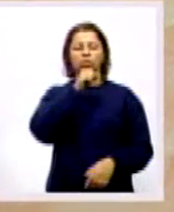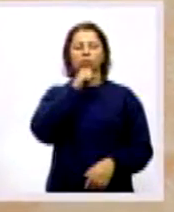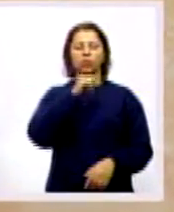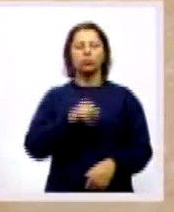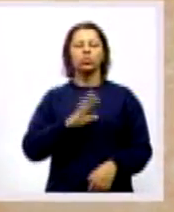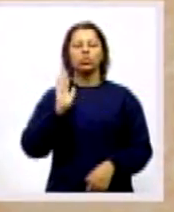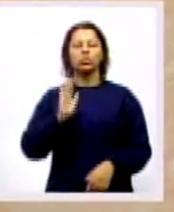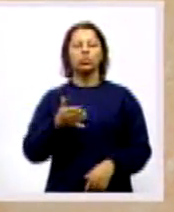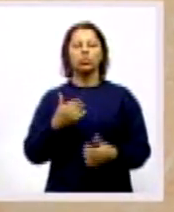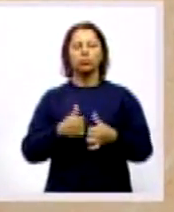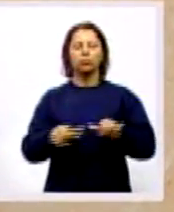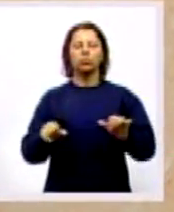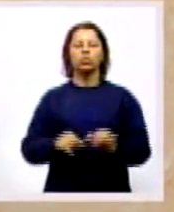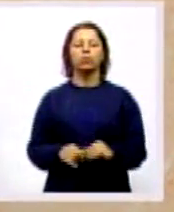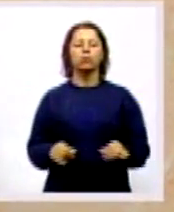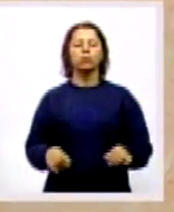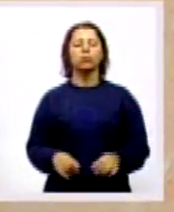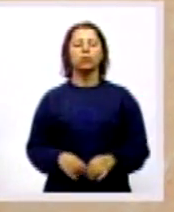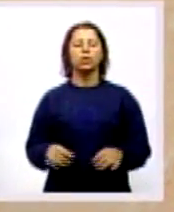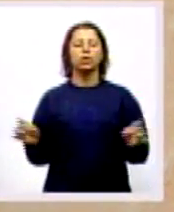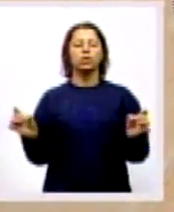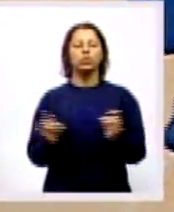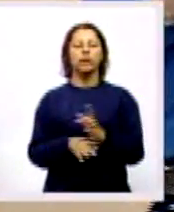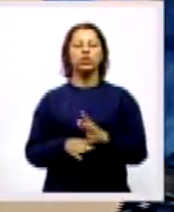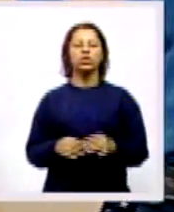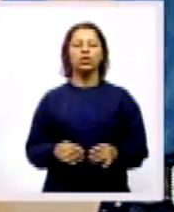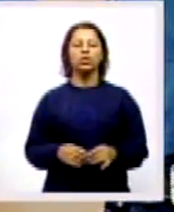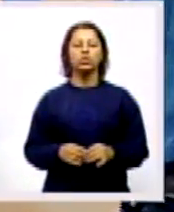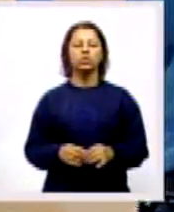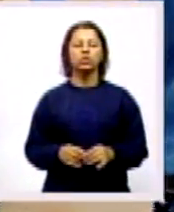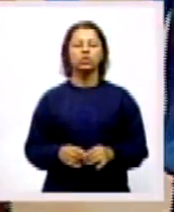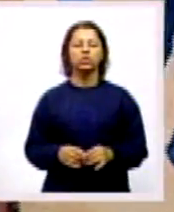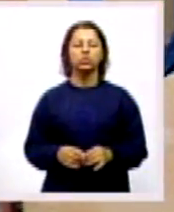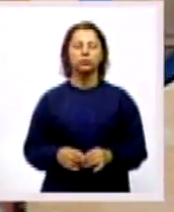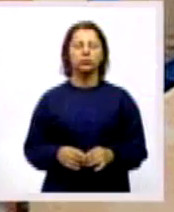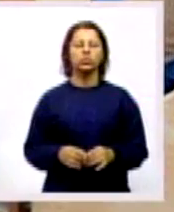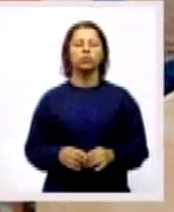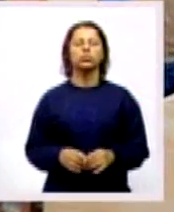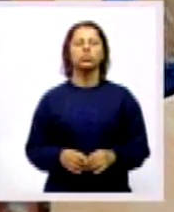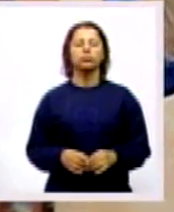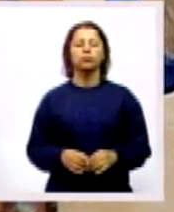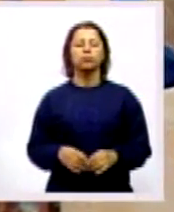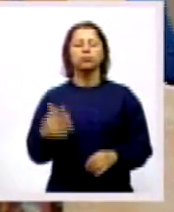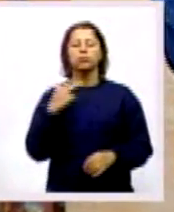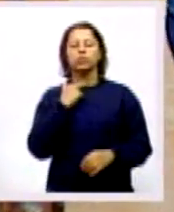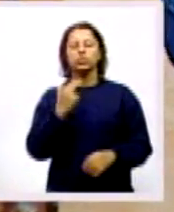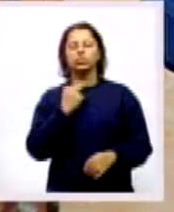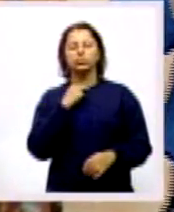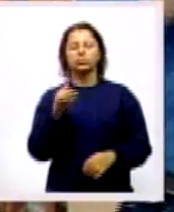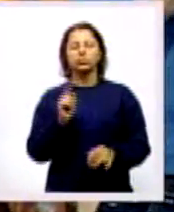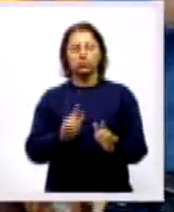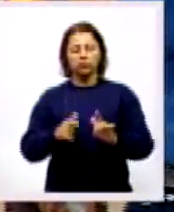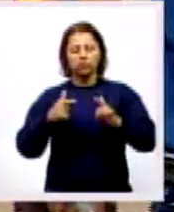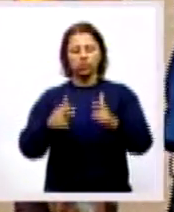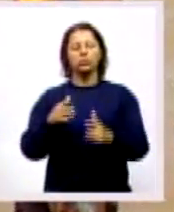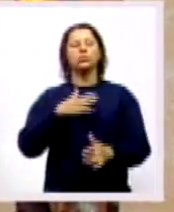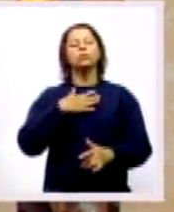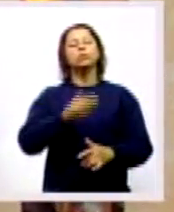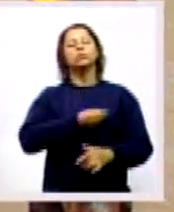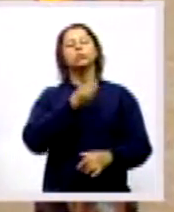já estava definido que morreria daquele jeito. Não vou fazer muito esforço para ir longe. A minha vida é isso aqui,